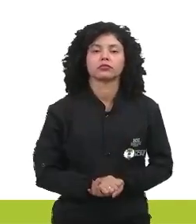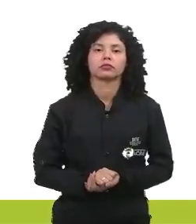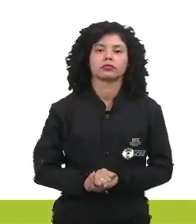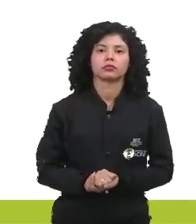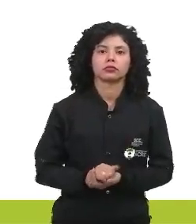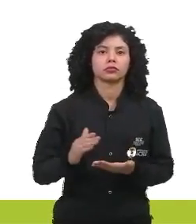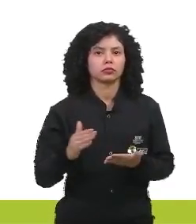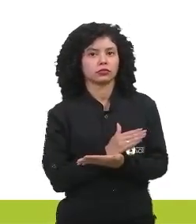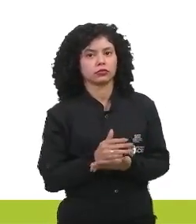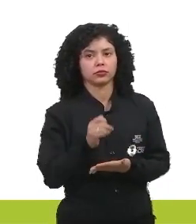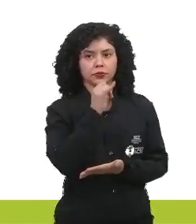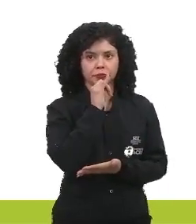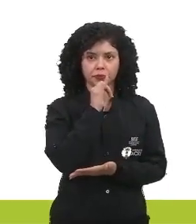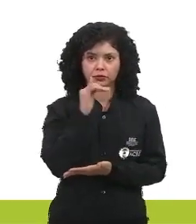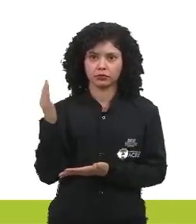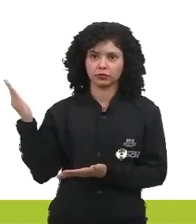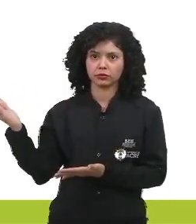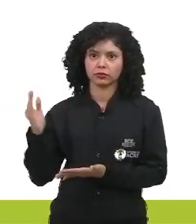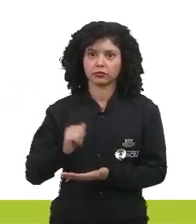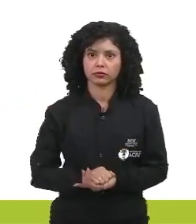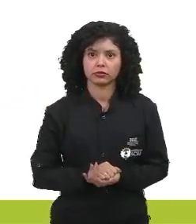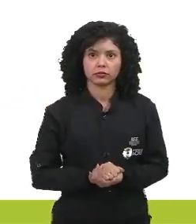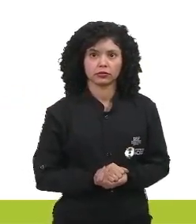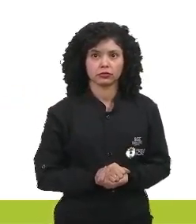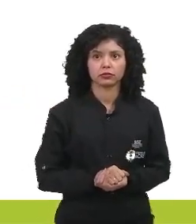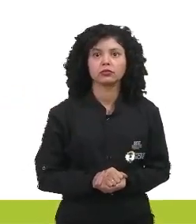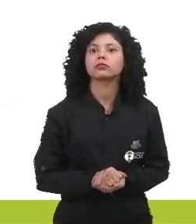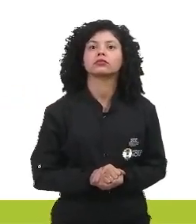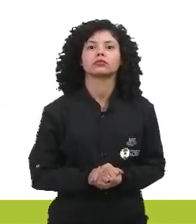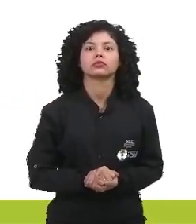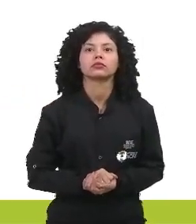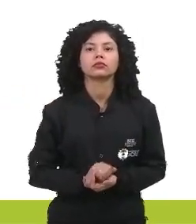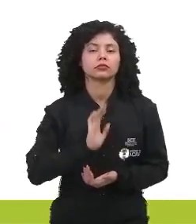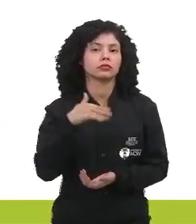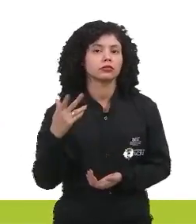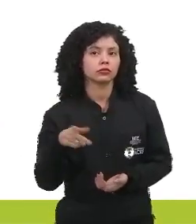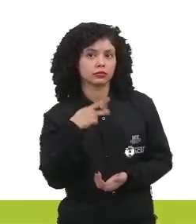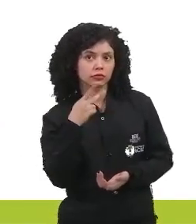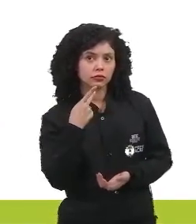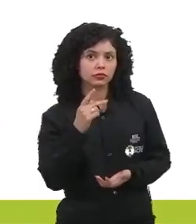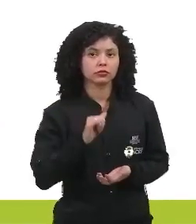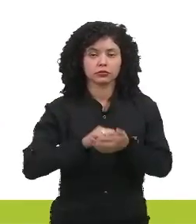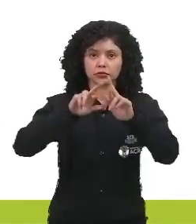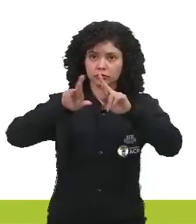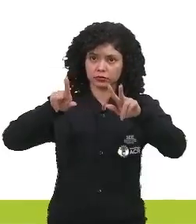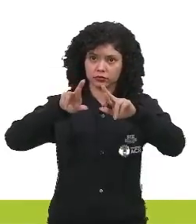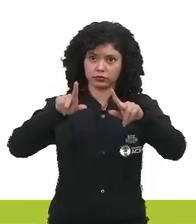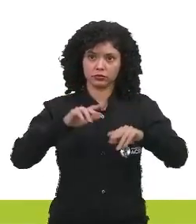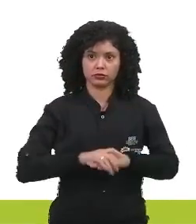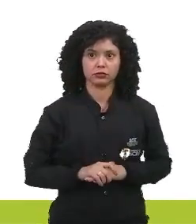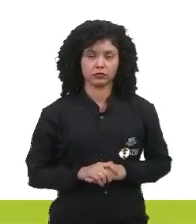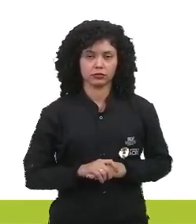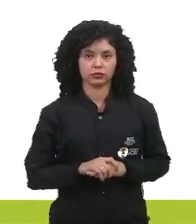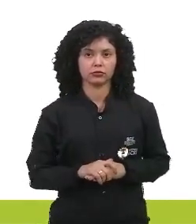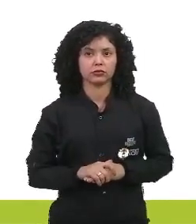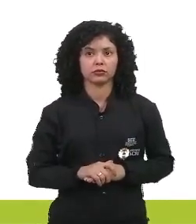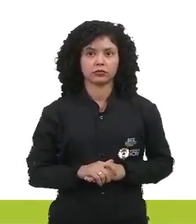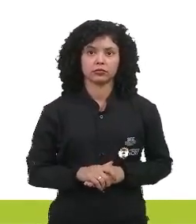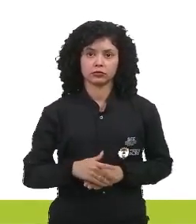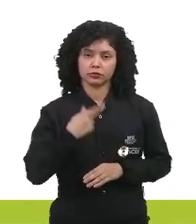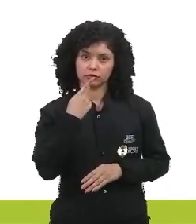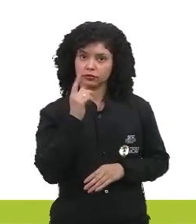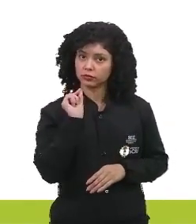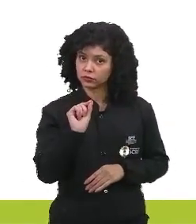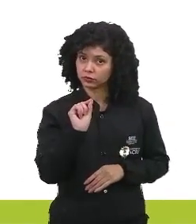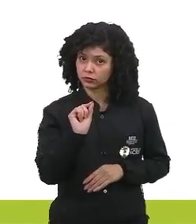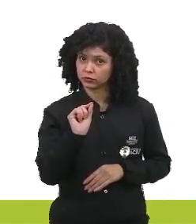aqui alguns exemplos para ficar mais fácil para vocês observarem. Quando eu digo diferença no vocabulário, quer